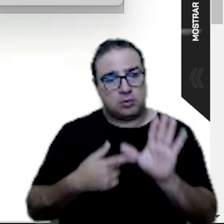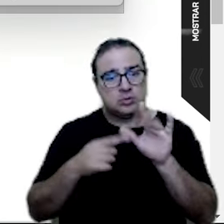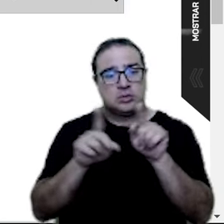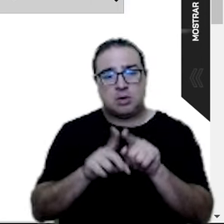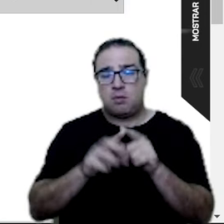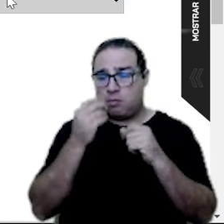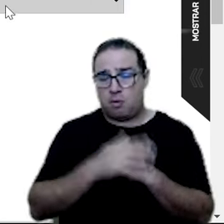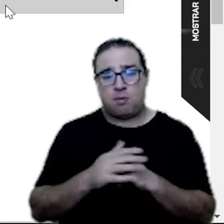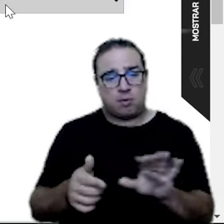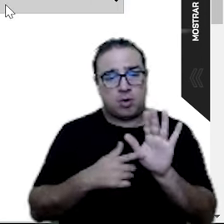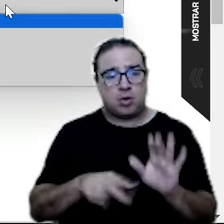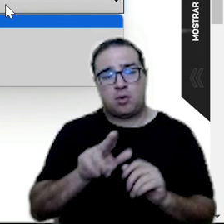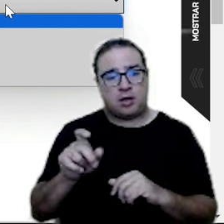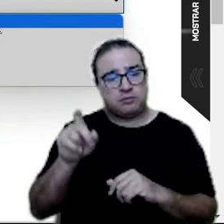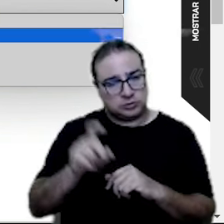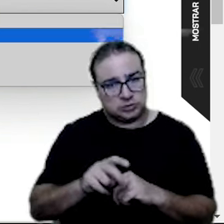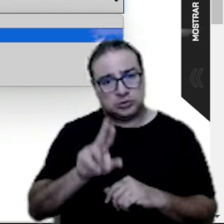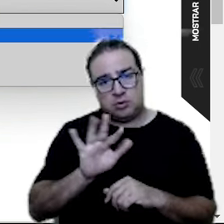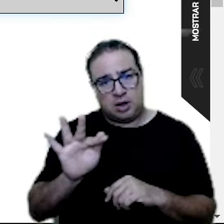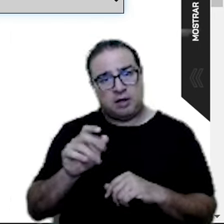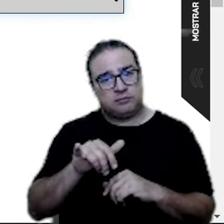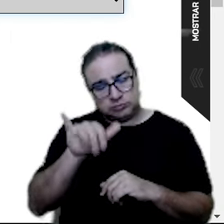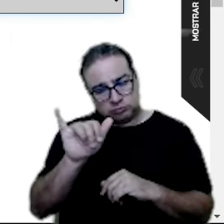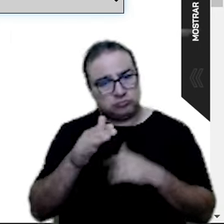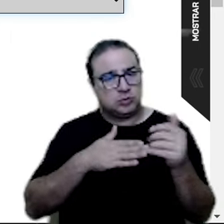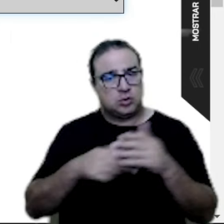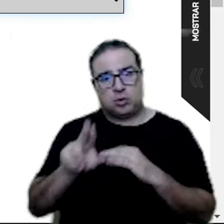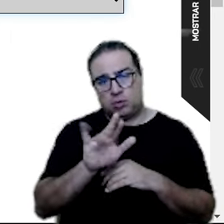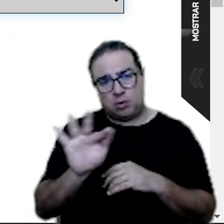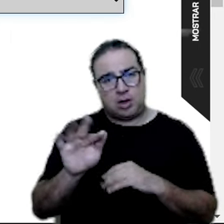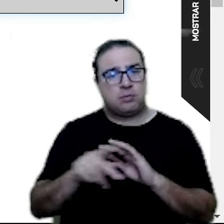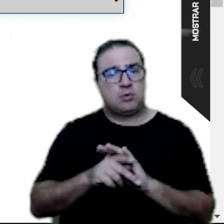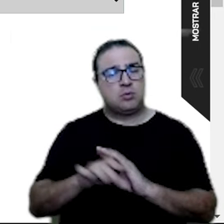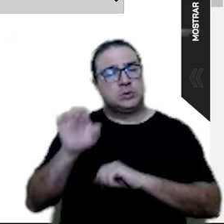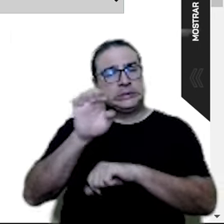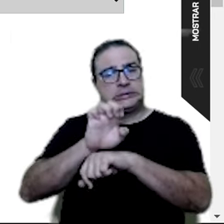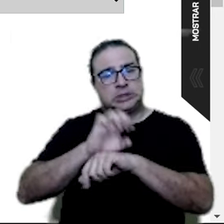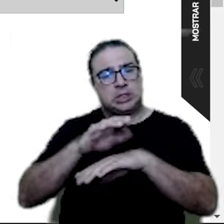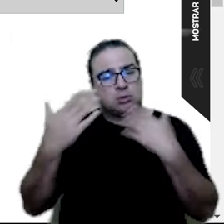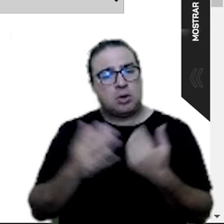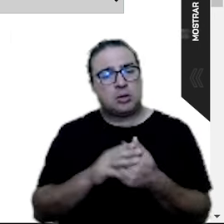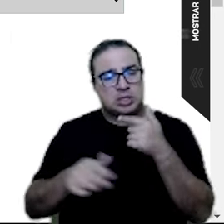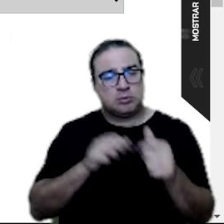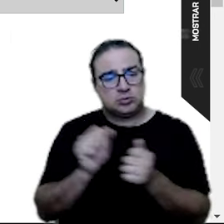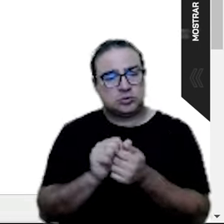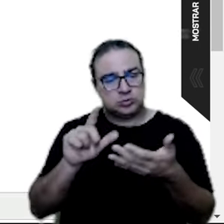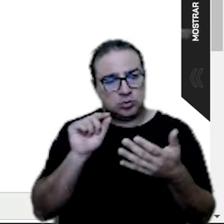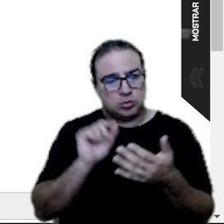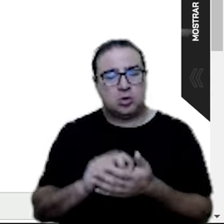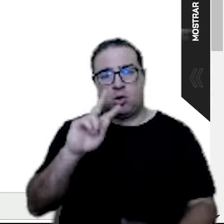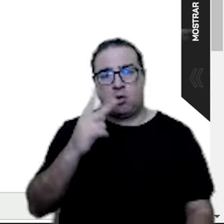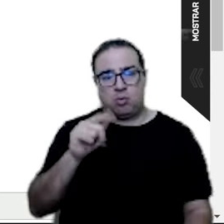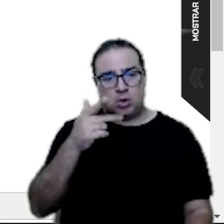vocês apontarem de venda da u FX u fy o f é Unidade Federativa estamos trabalhando na homologação seleciona